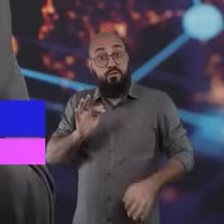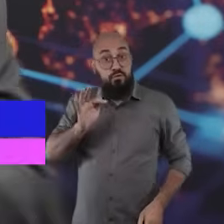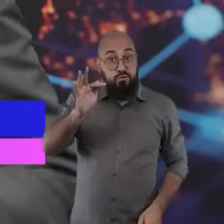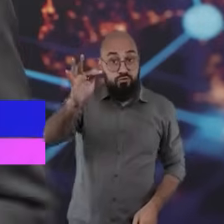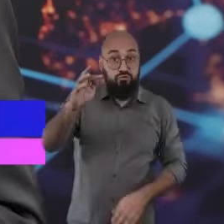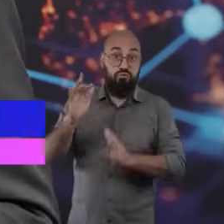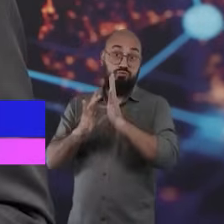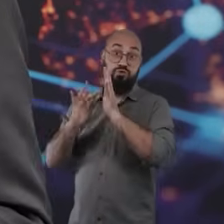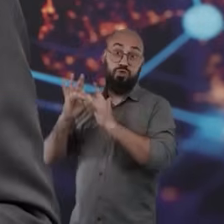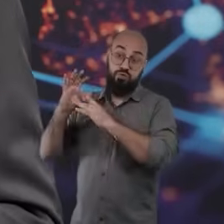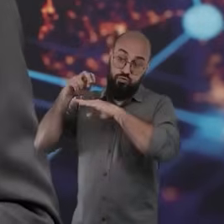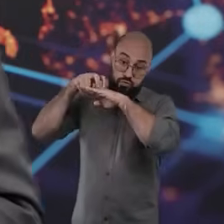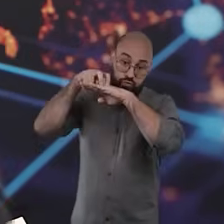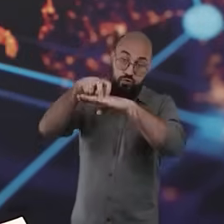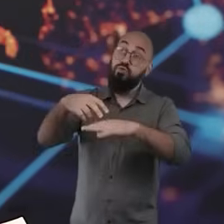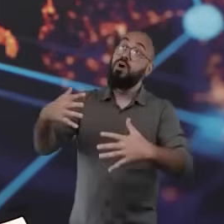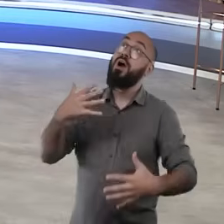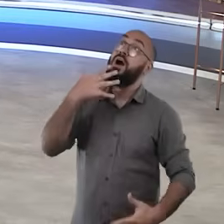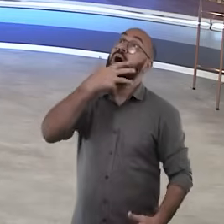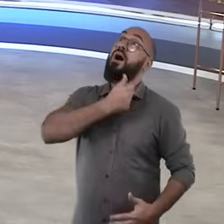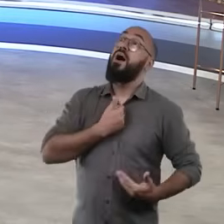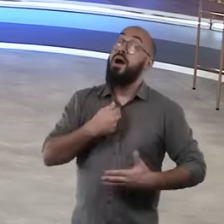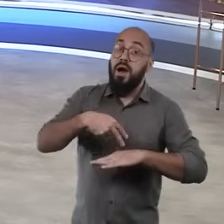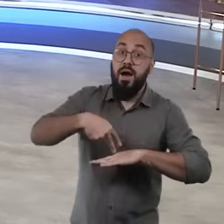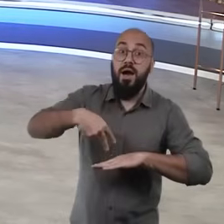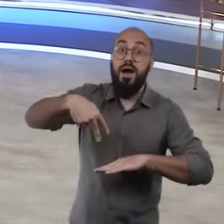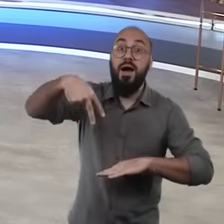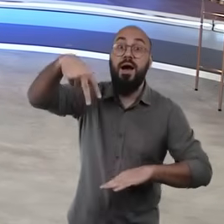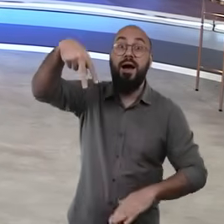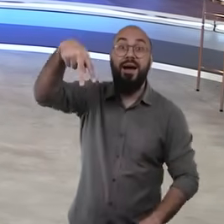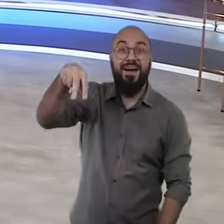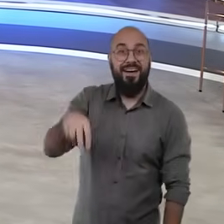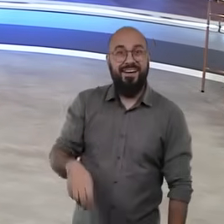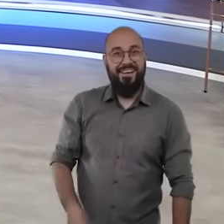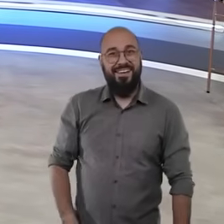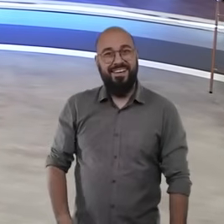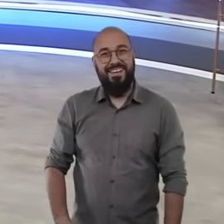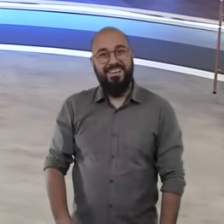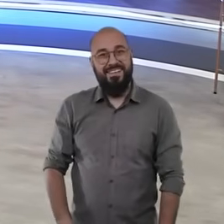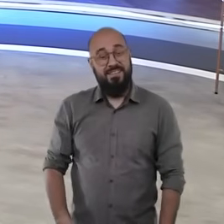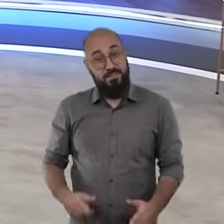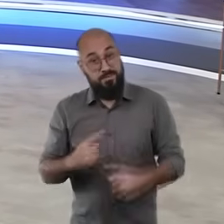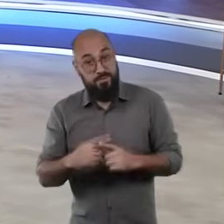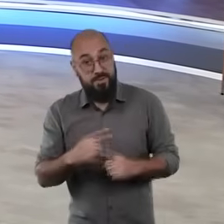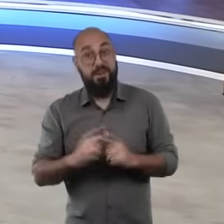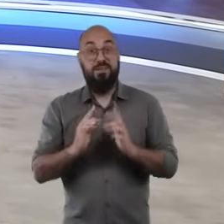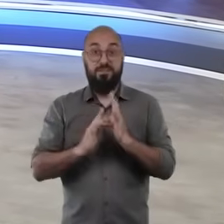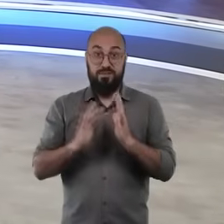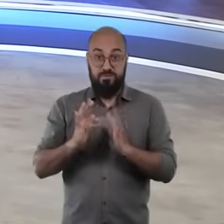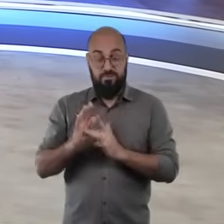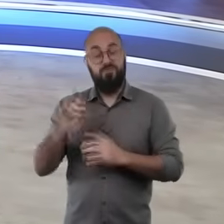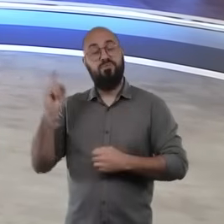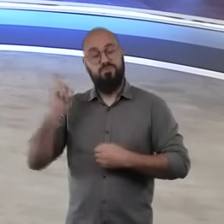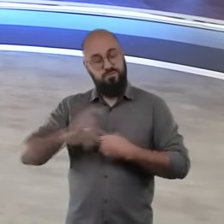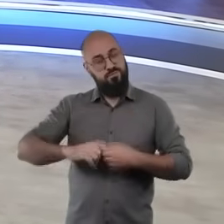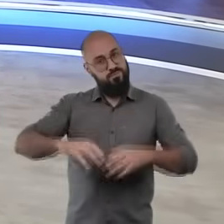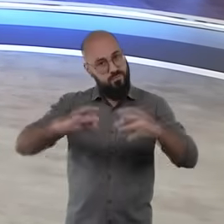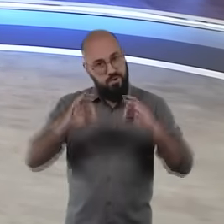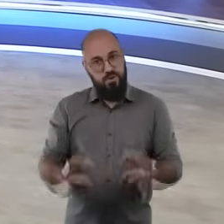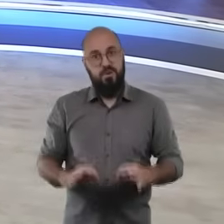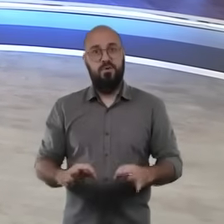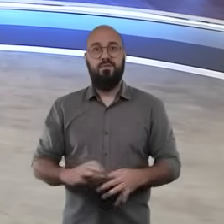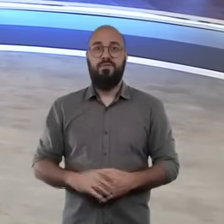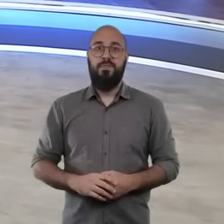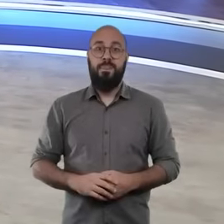volta de Cristo Jesus. Porque o nosso Deus vem. Isso é para que